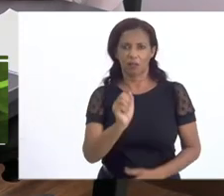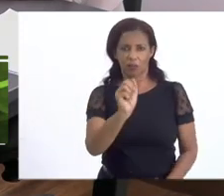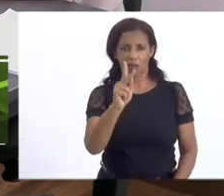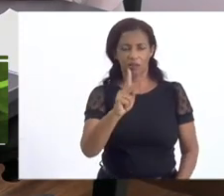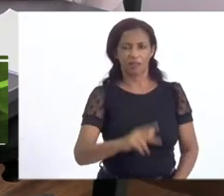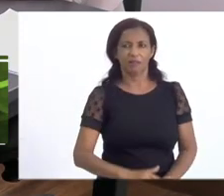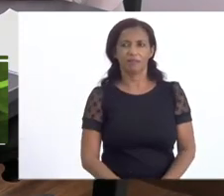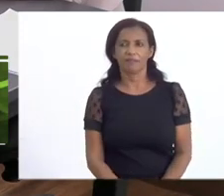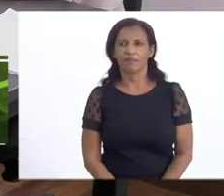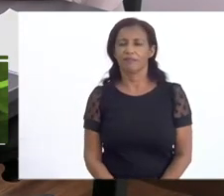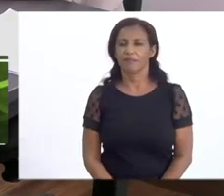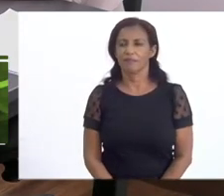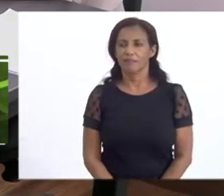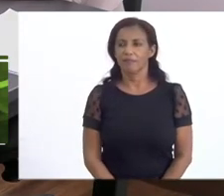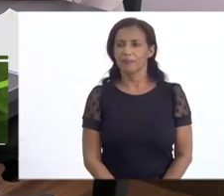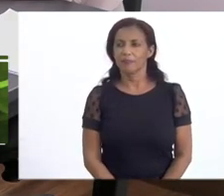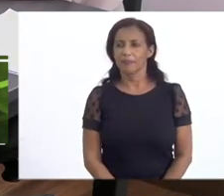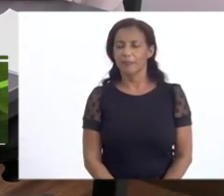seu Marcos.